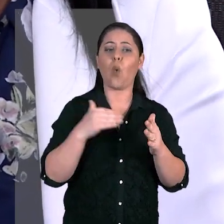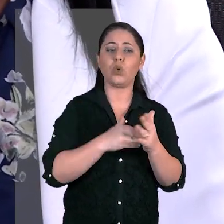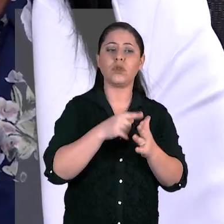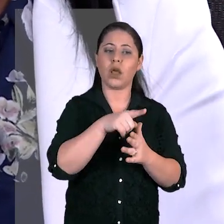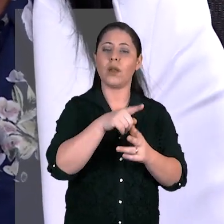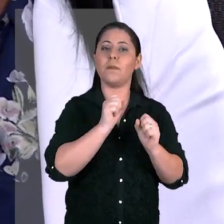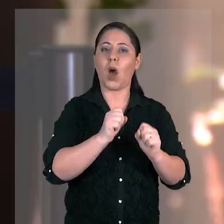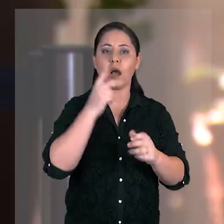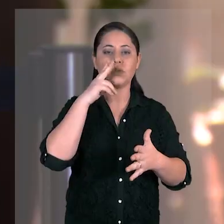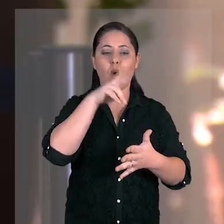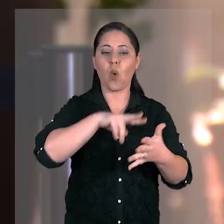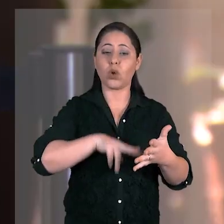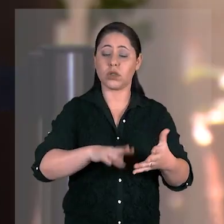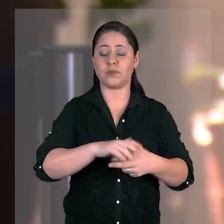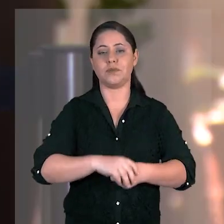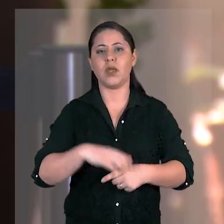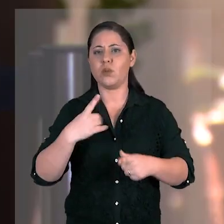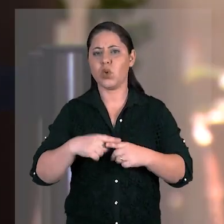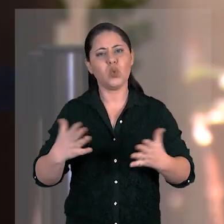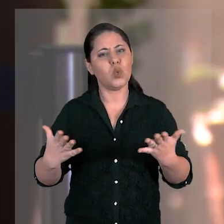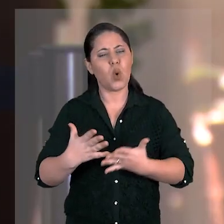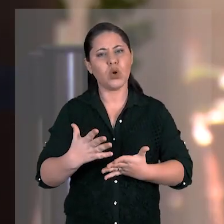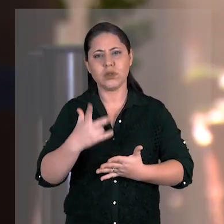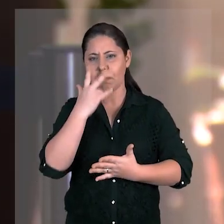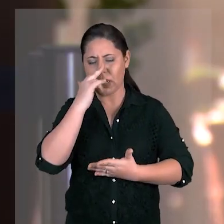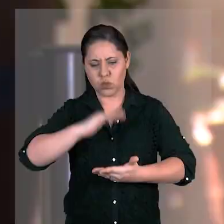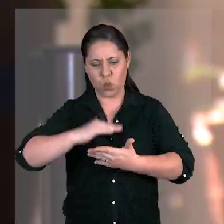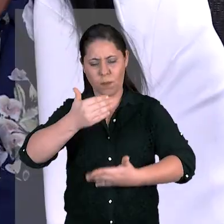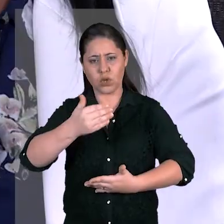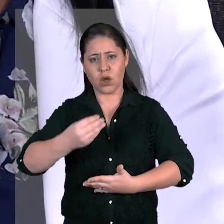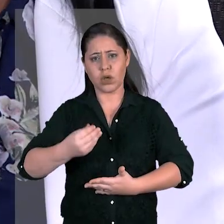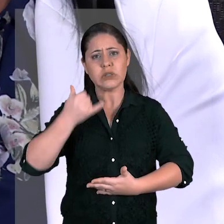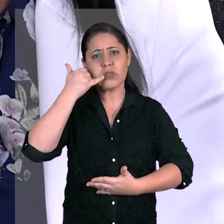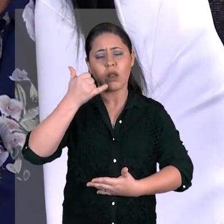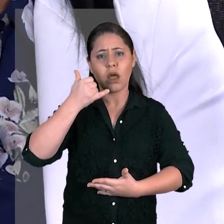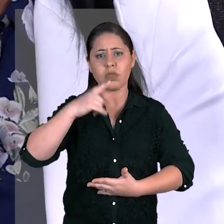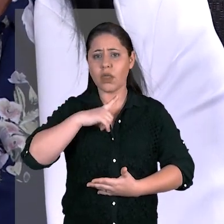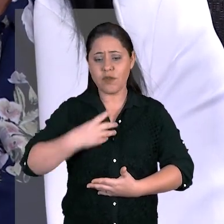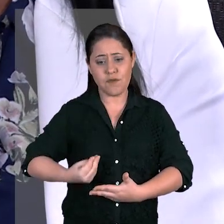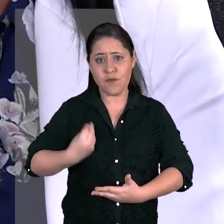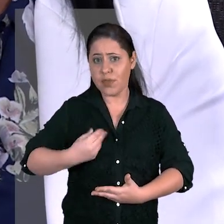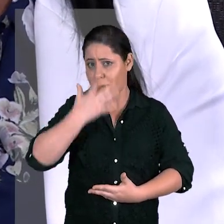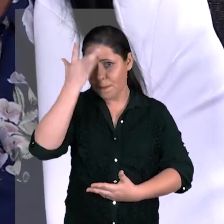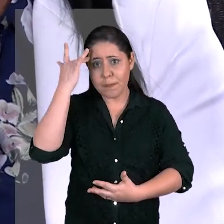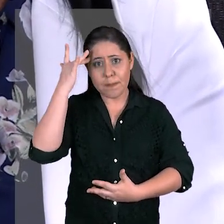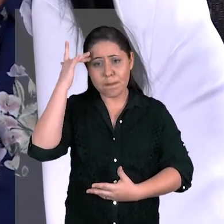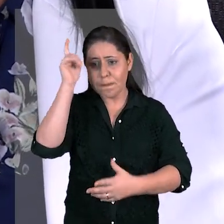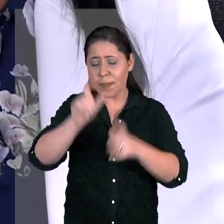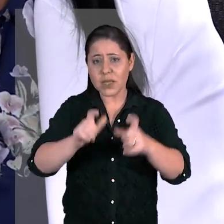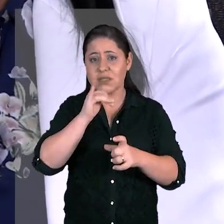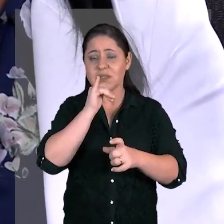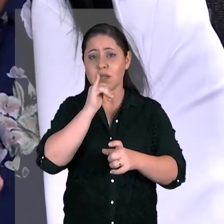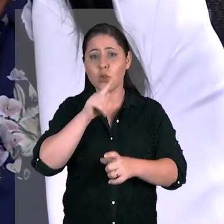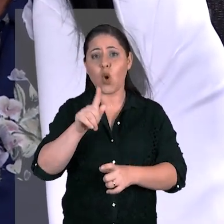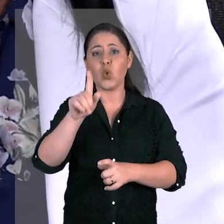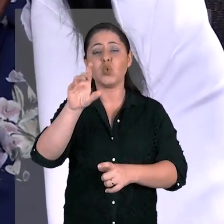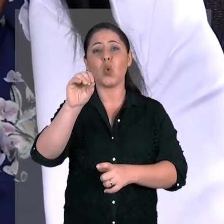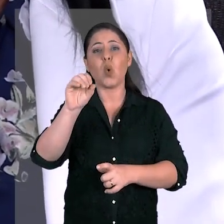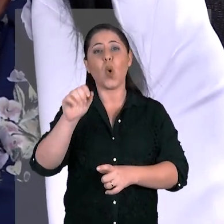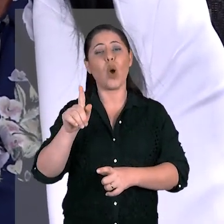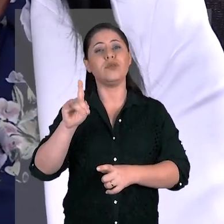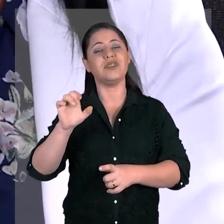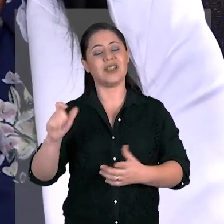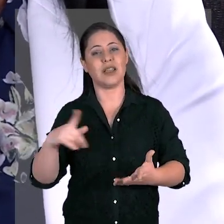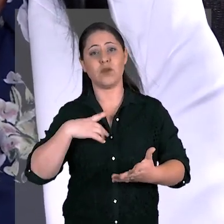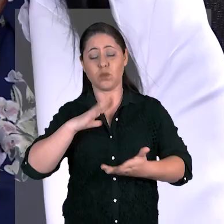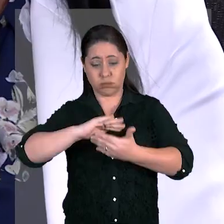hoje em dia, a nossa vida está no nosso computador. Hoje em dia, você quer saber da vida de alguém? Sem dúvidas. Você dá um Google, não é?